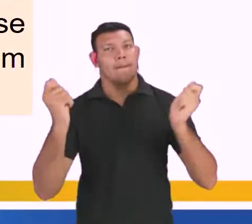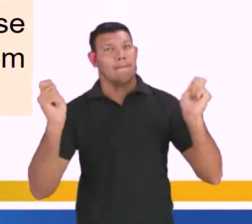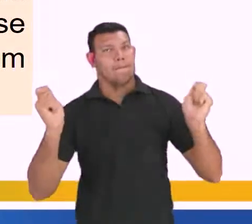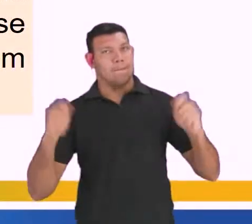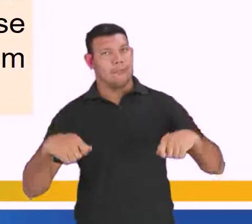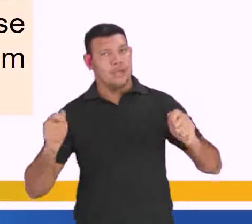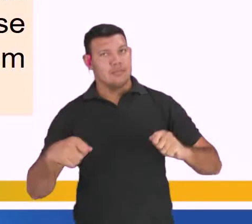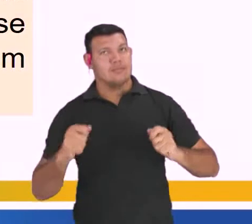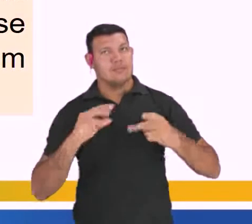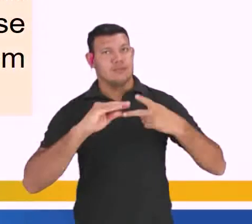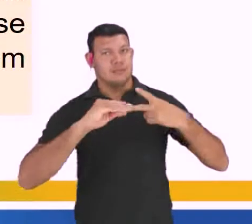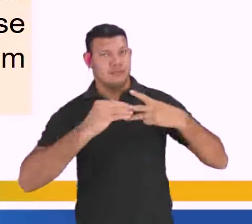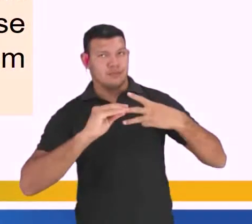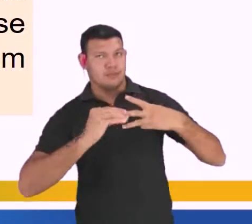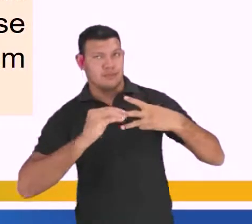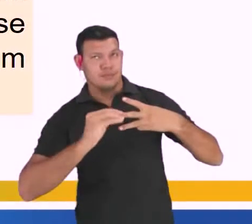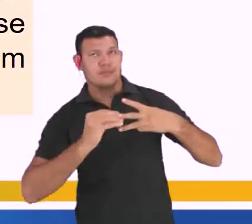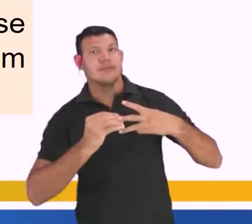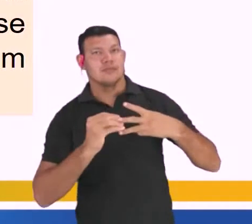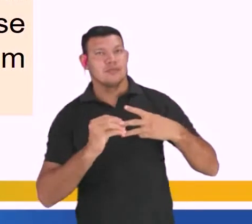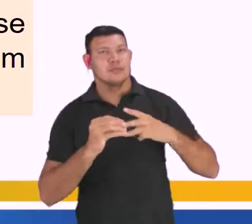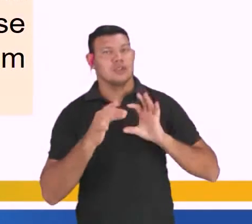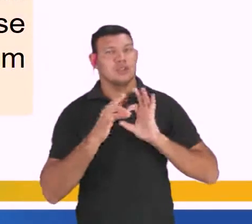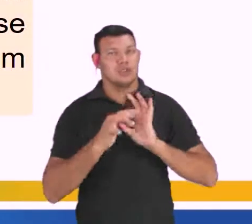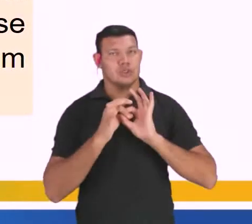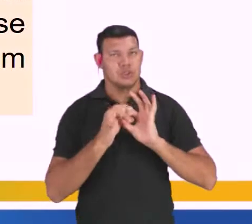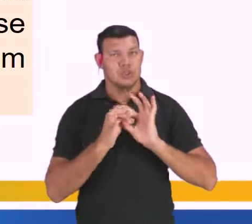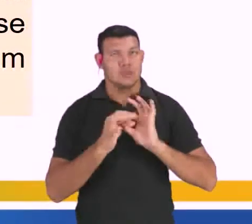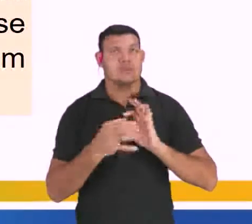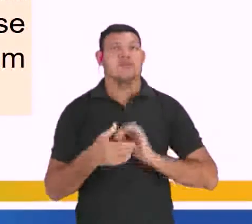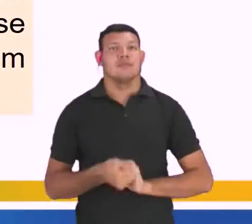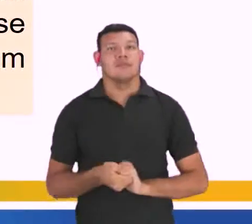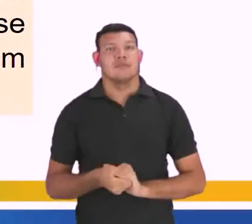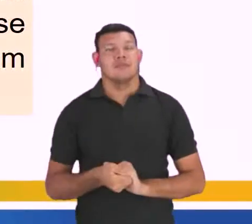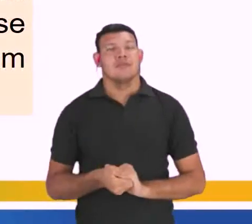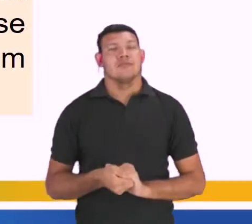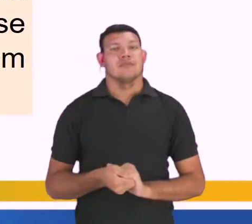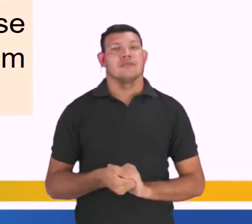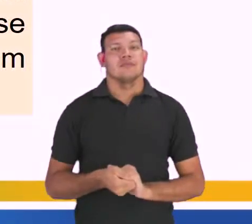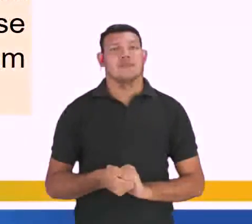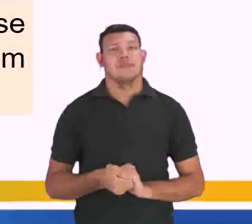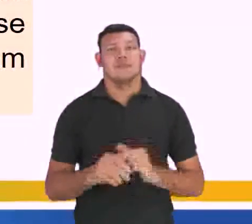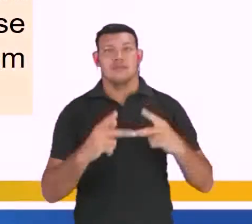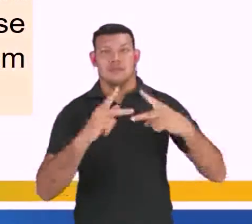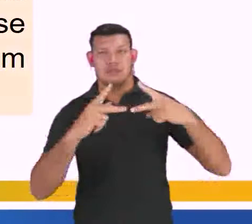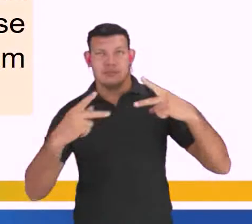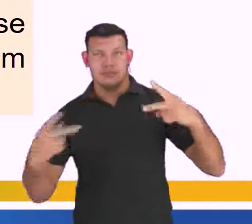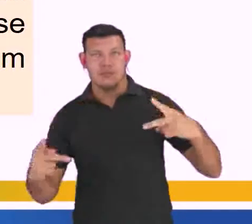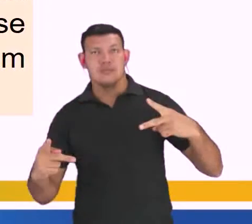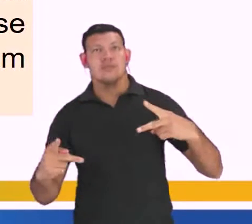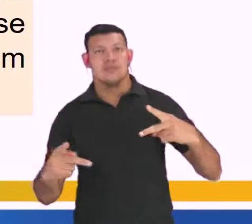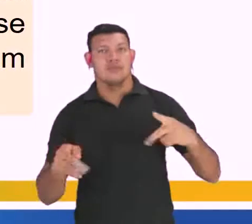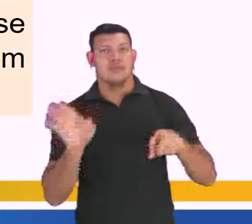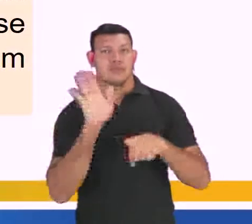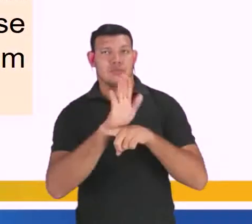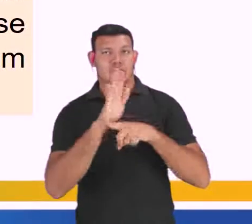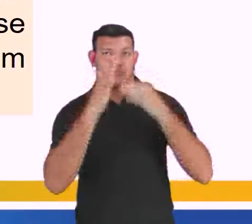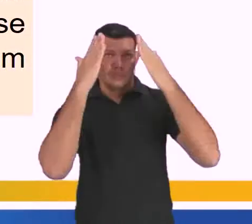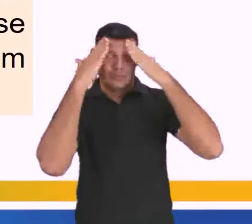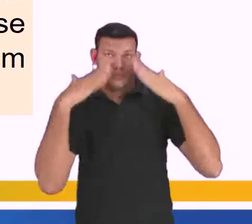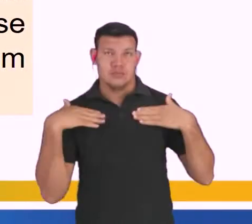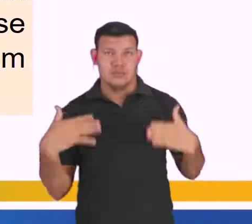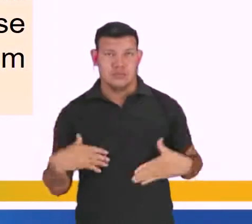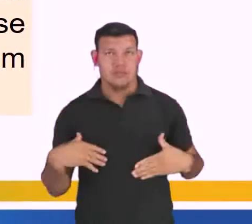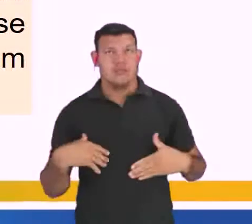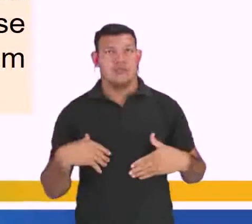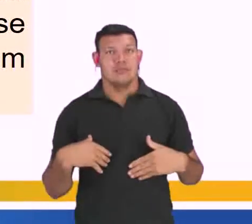permitem às células manter a sua integridade. As proteínas ajudam o corpo a se defenderem de